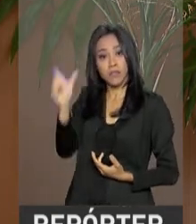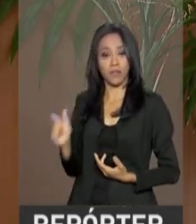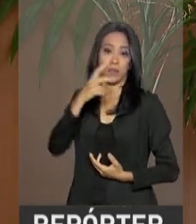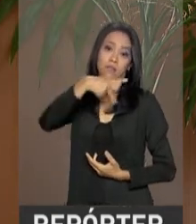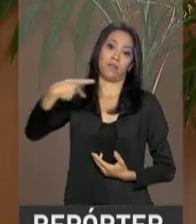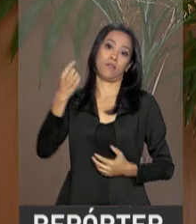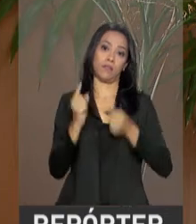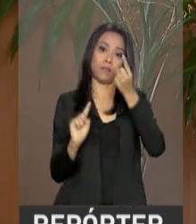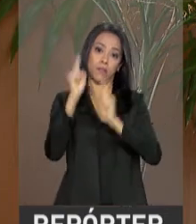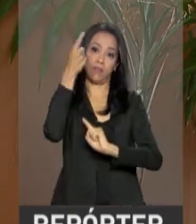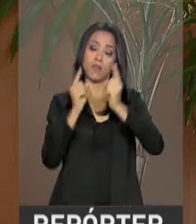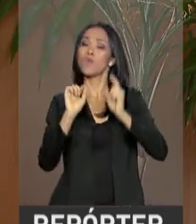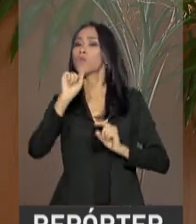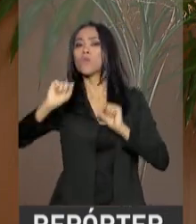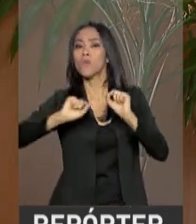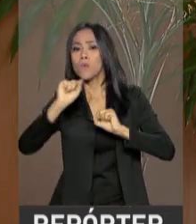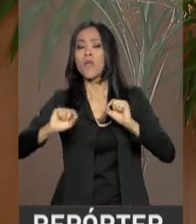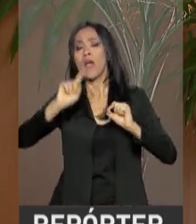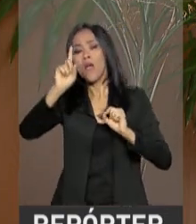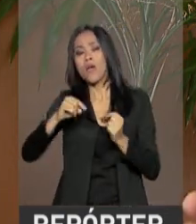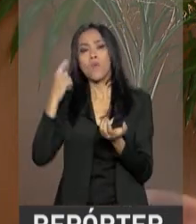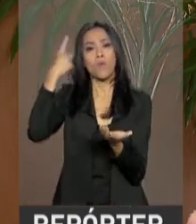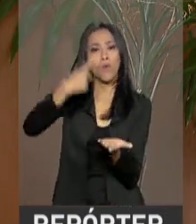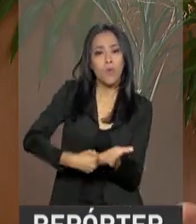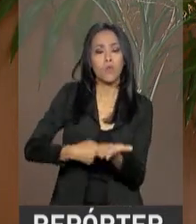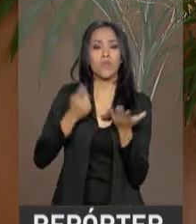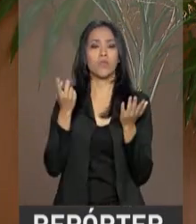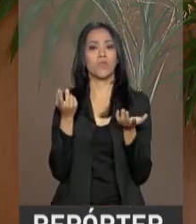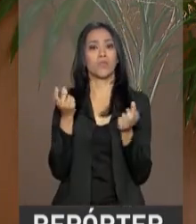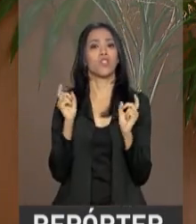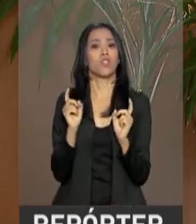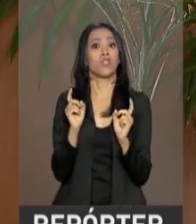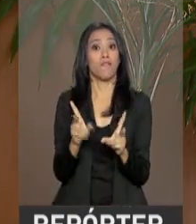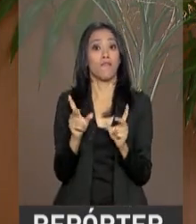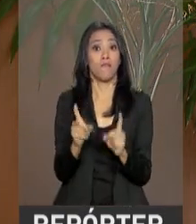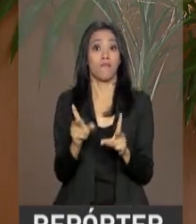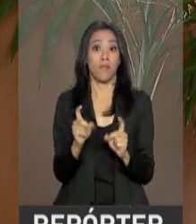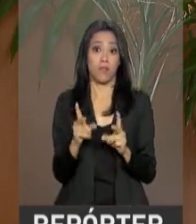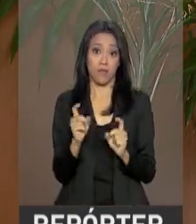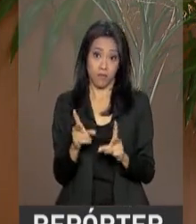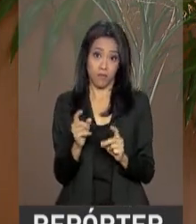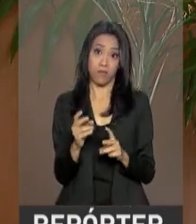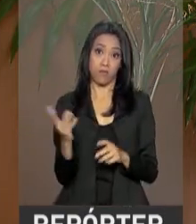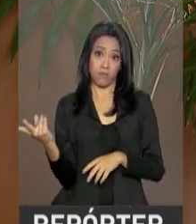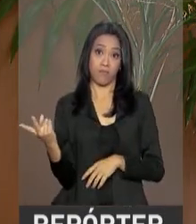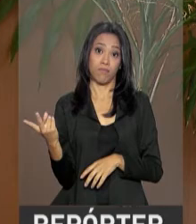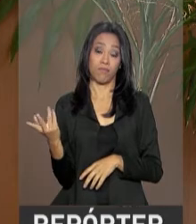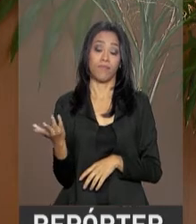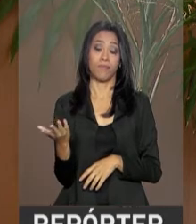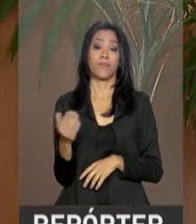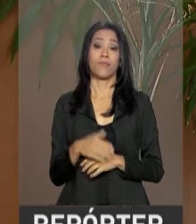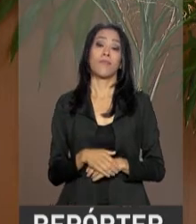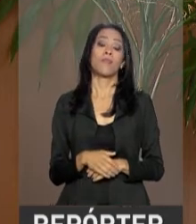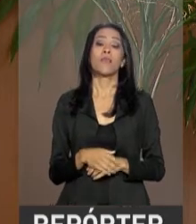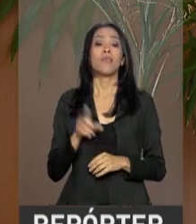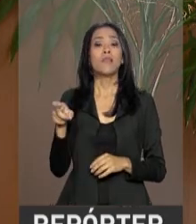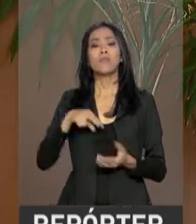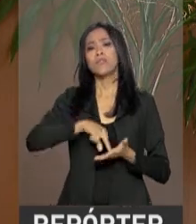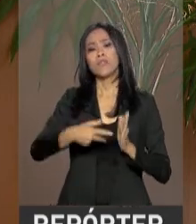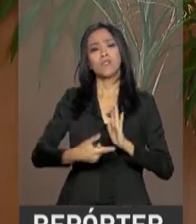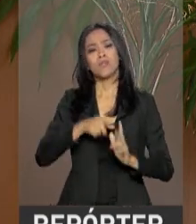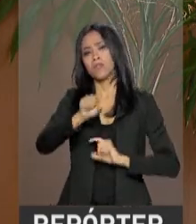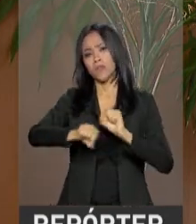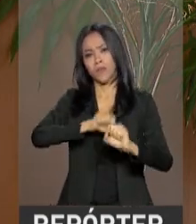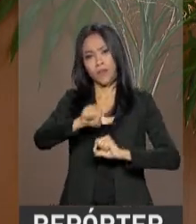vamos dizer de um acordo de livre comércio de segunda geração é o que isso implica implica